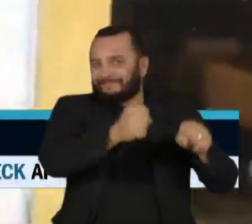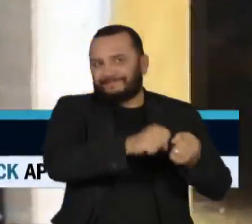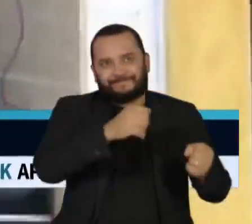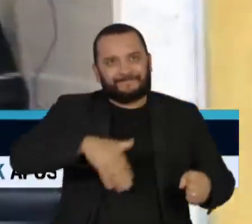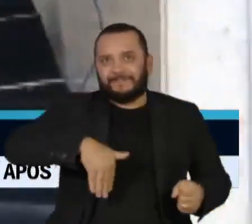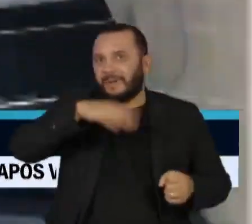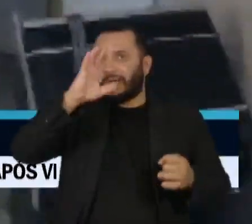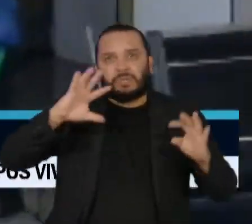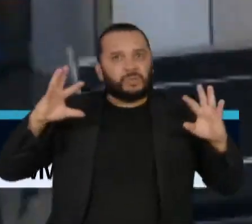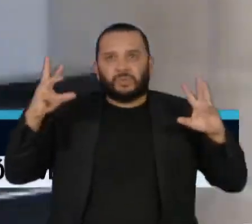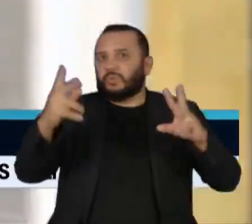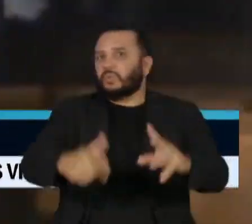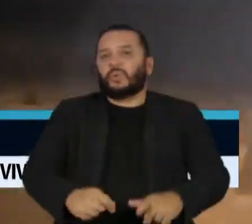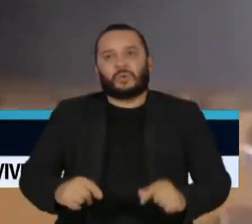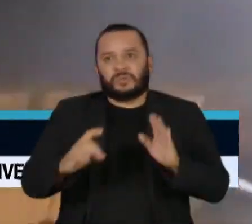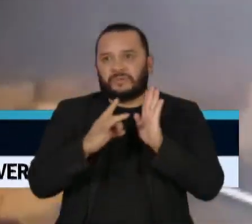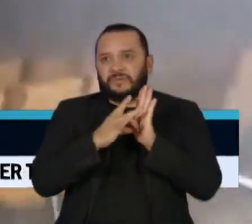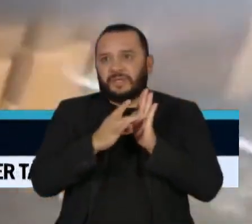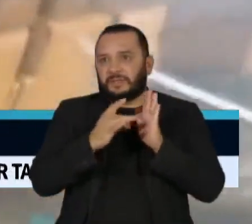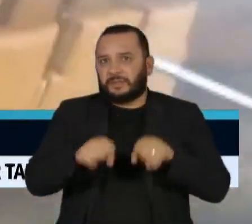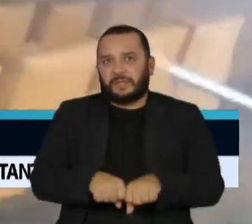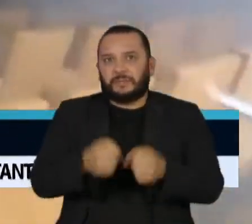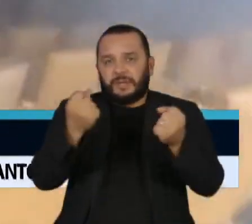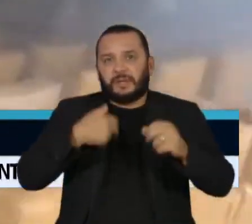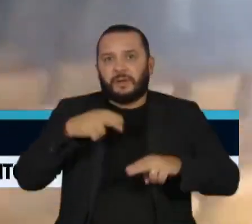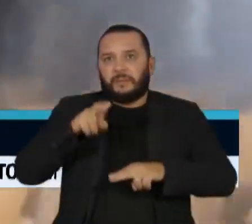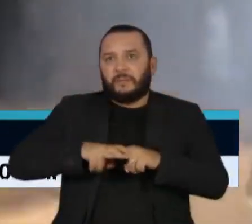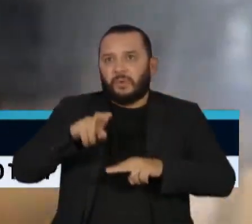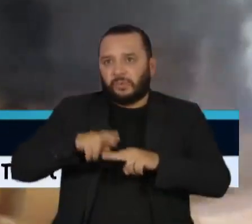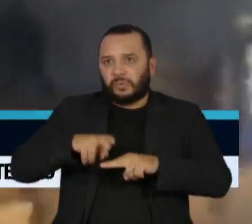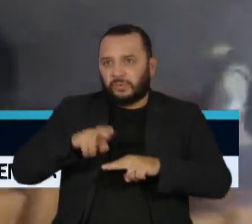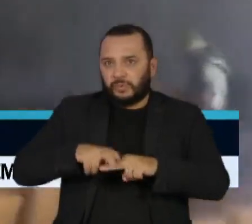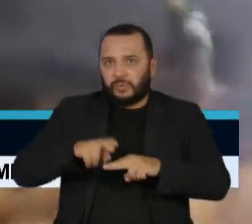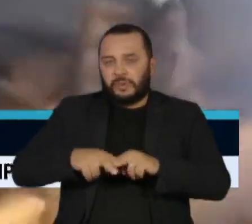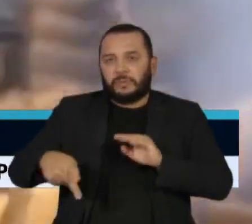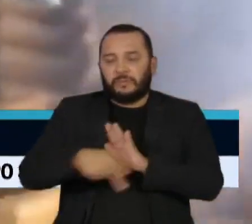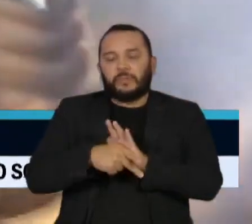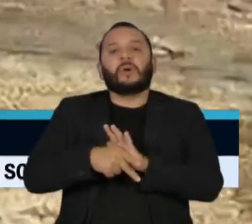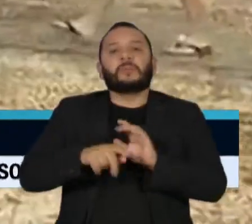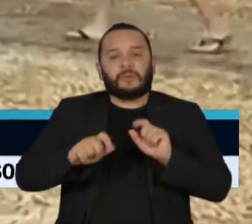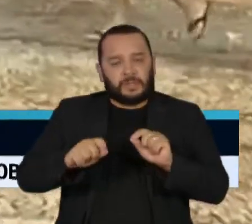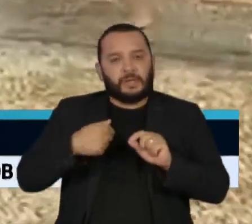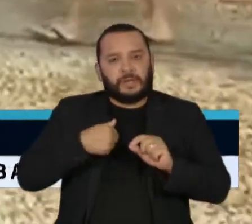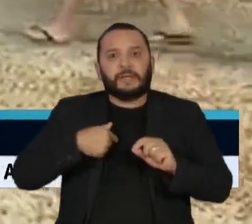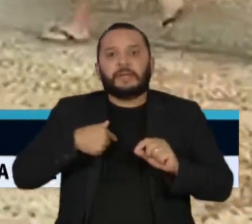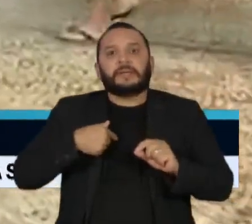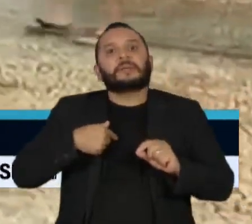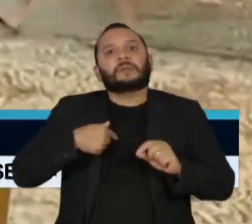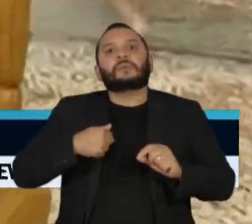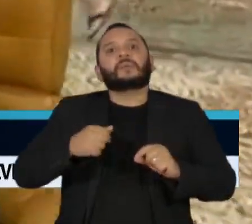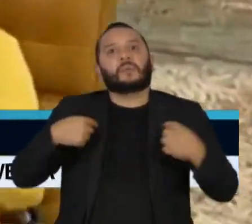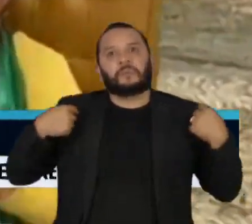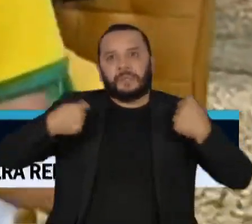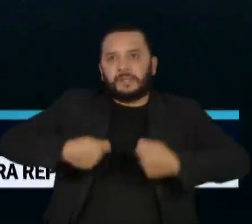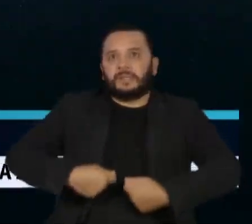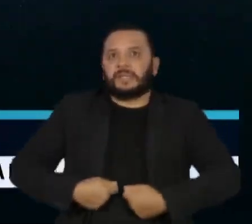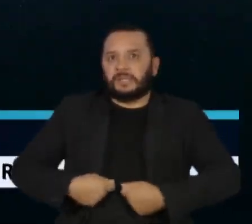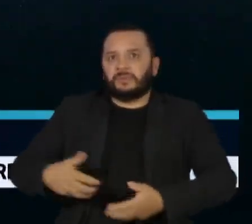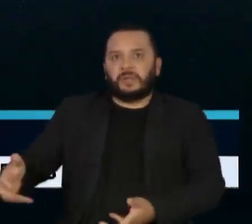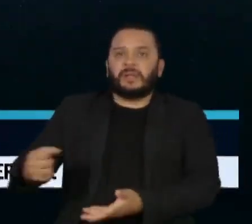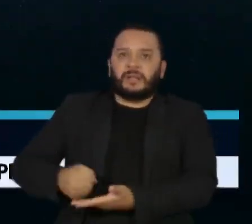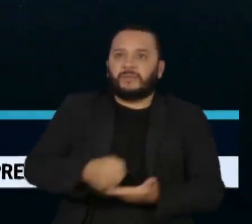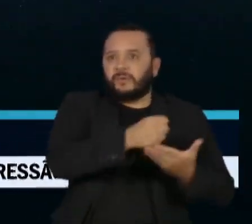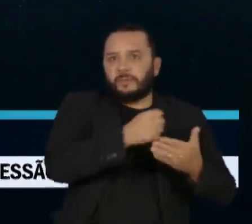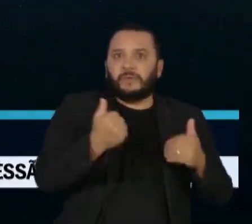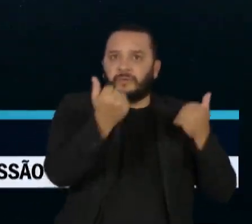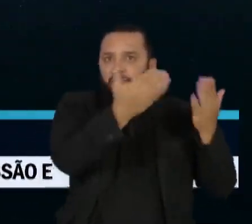quebraram praticamente todos os vidros. Poltronas reservadas aos ministros foram arrancadas e levadas para fora do prédio. Até